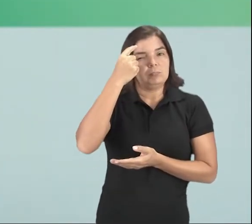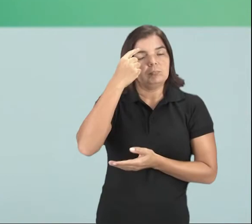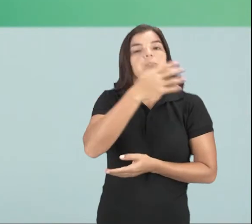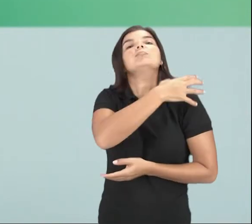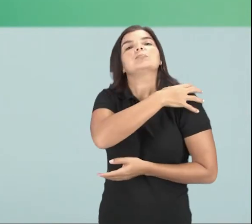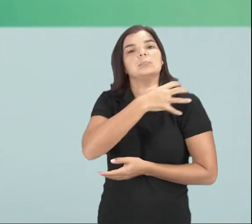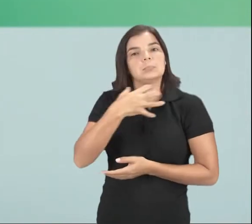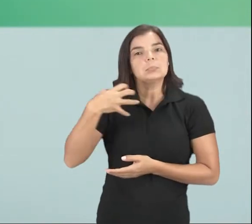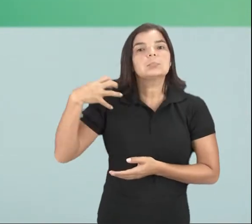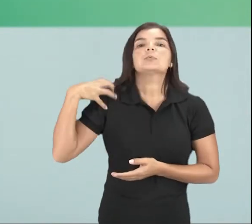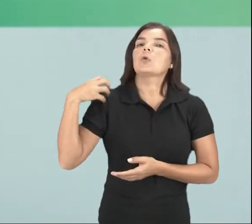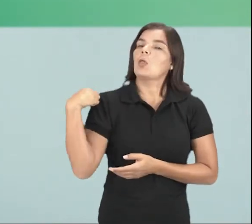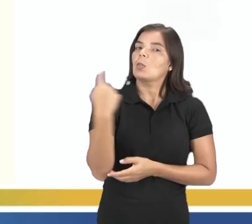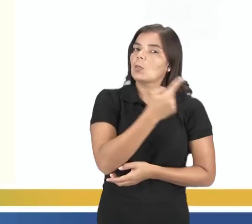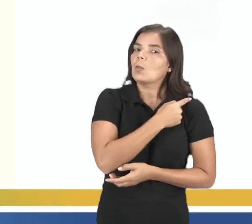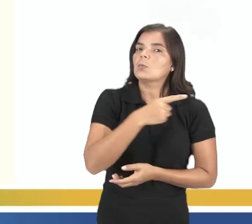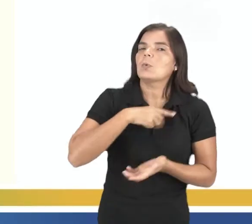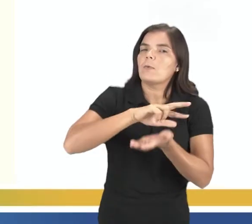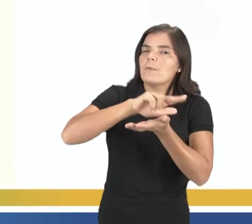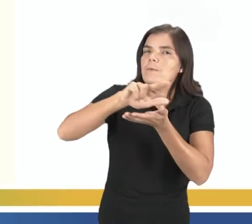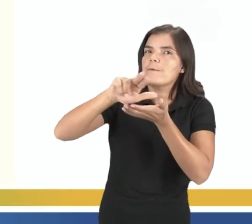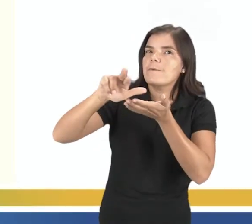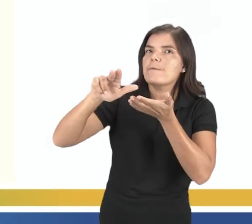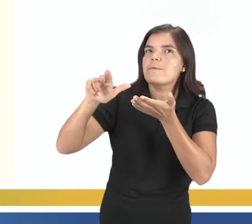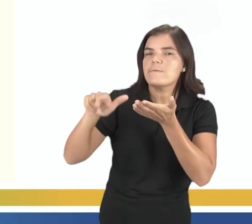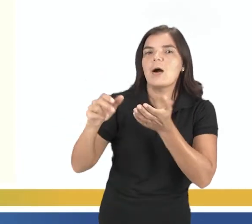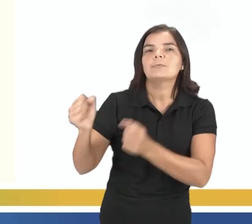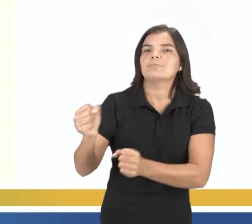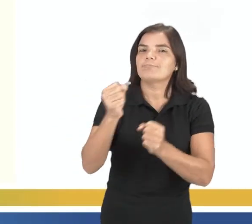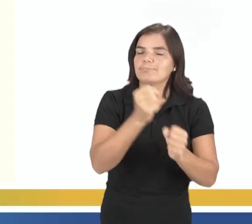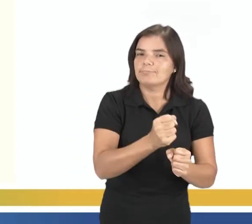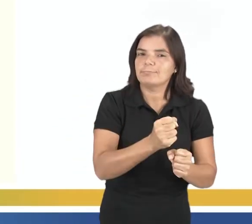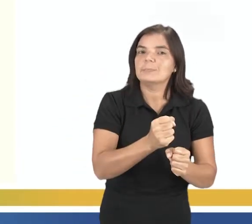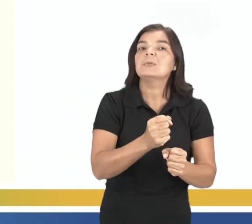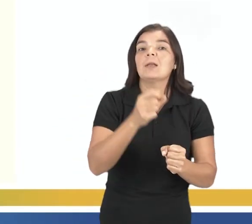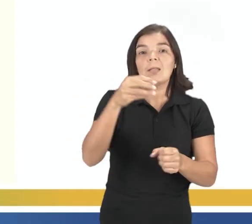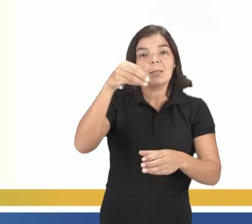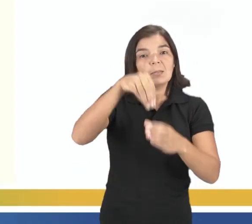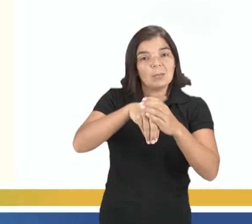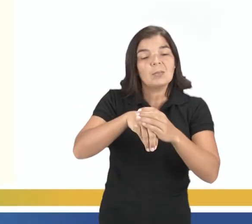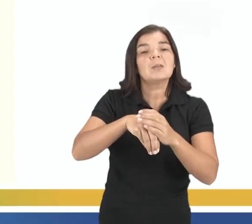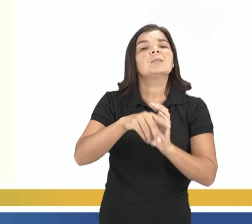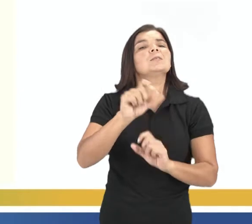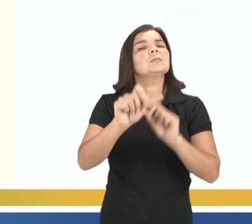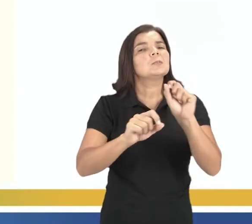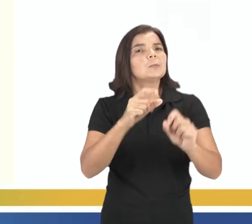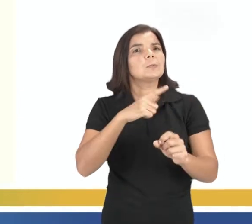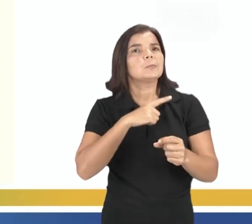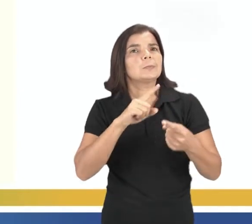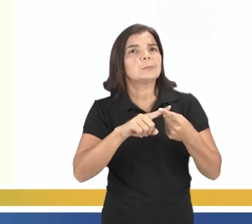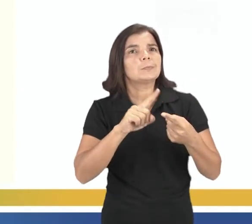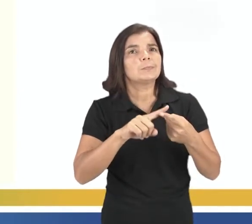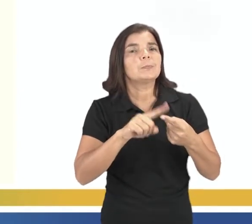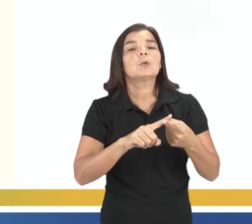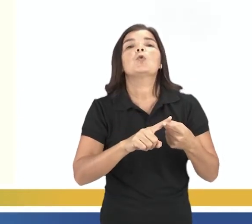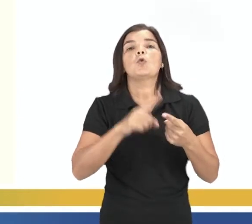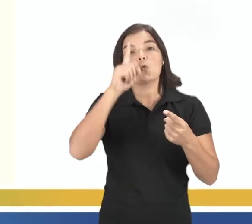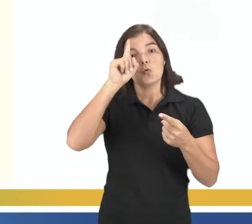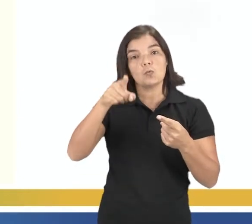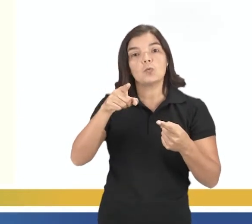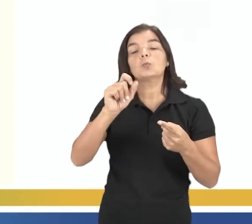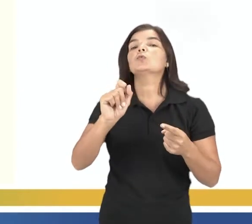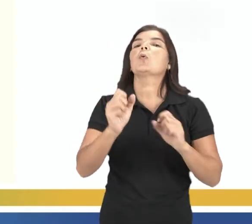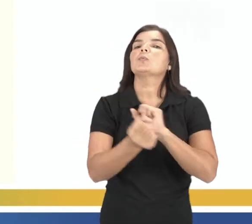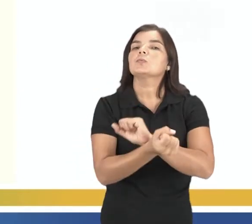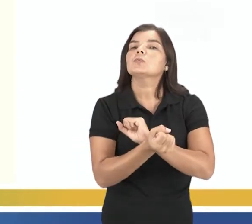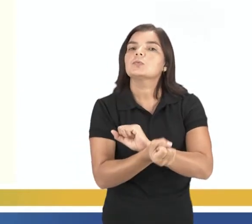de Aristóteles, nós temos várias formas de poder. Então, dentre essas formas de poder, nós temos aí a primeira, o dono